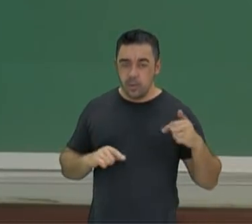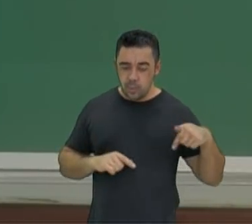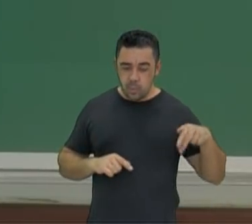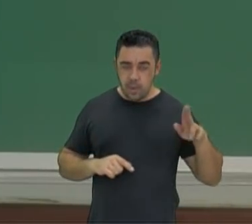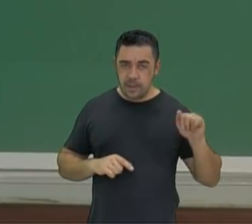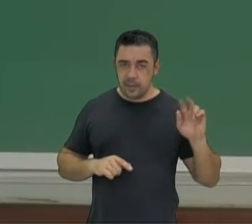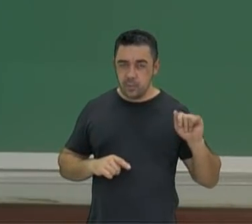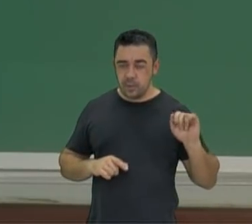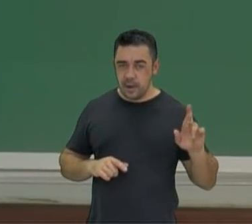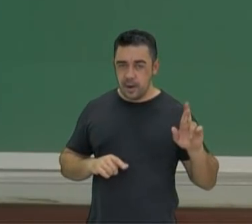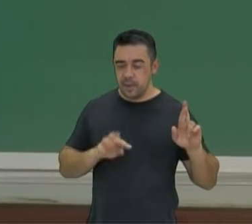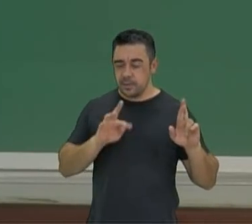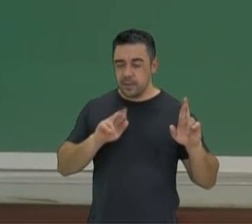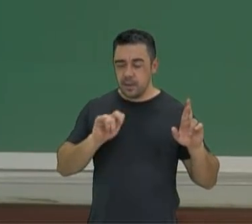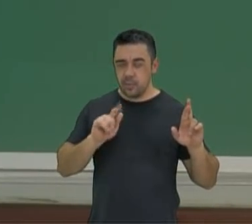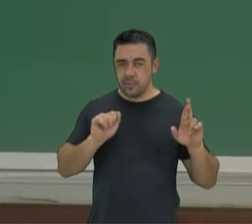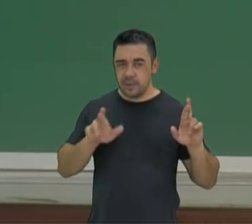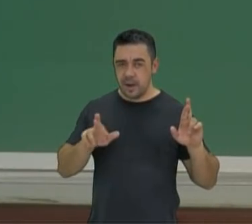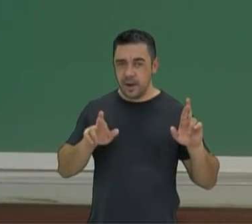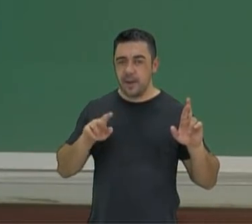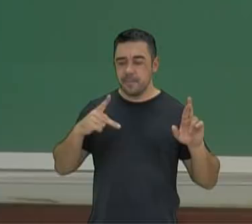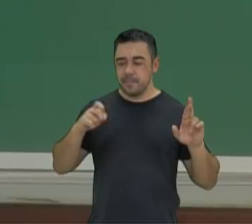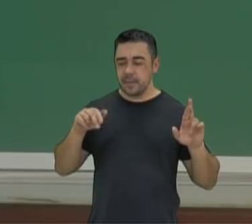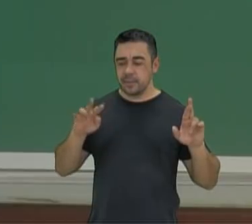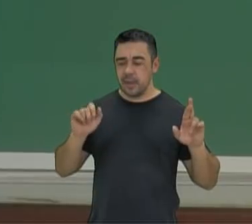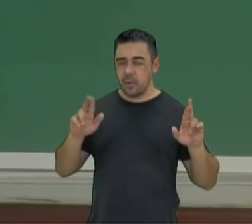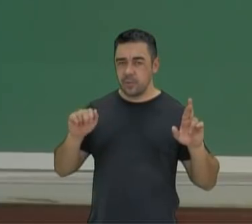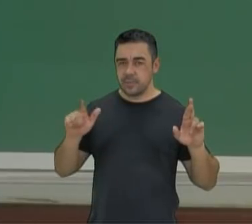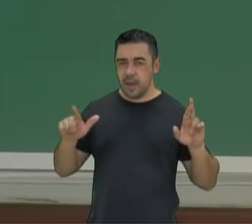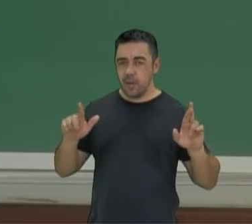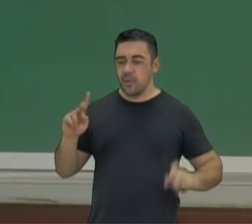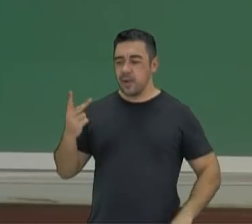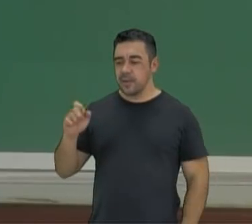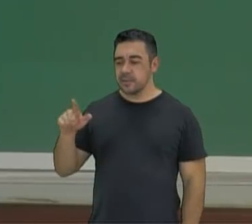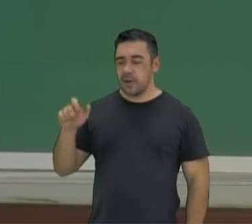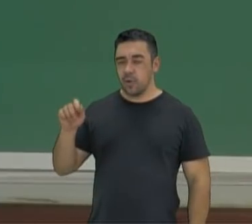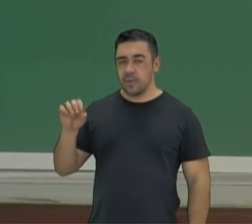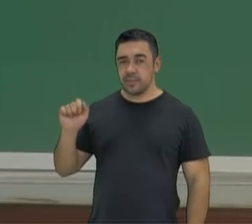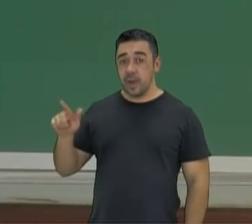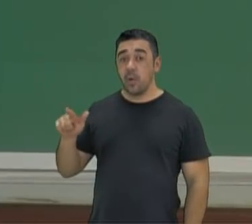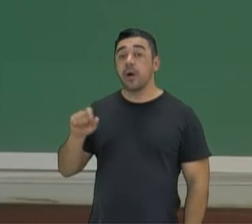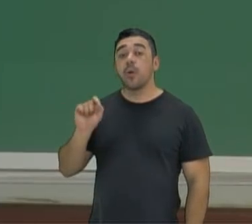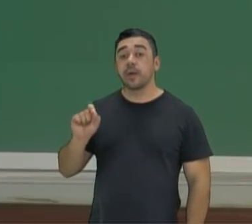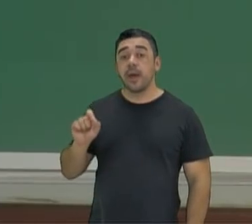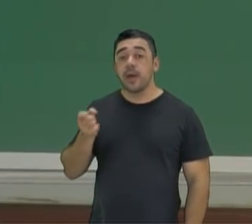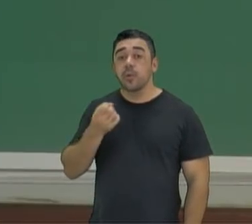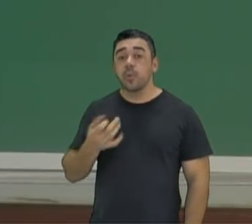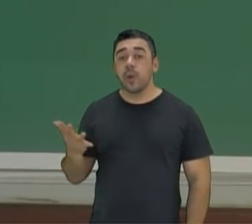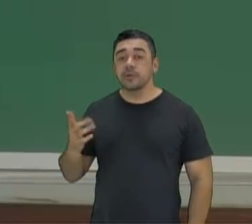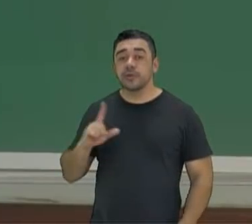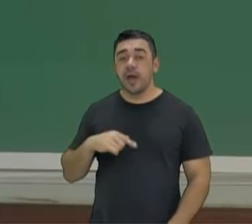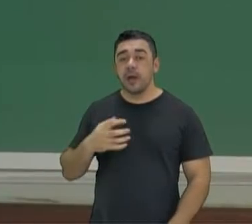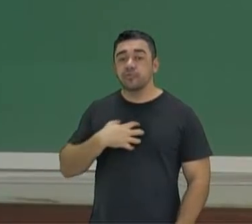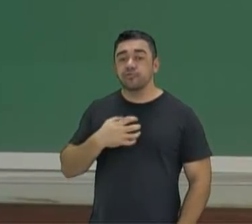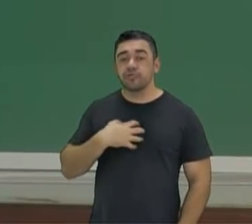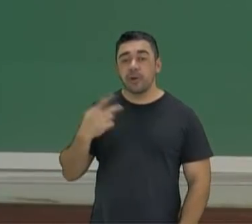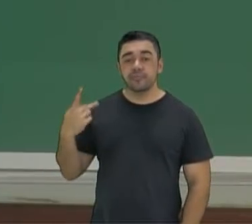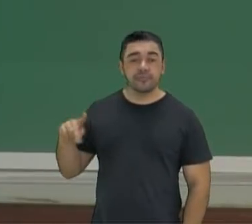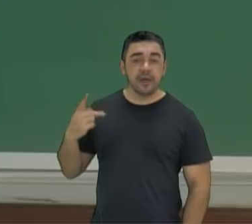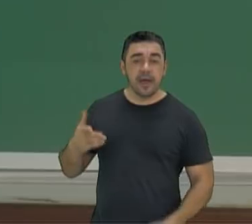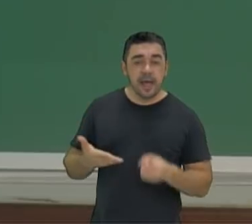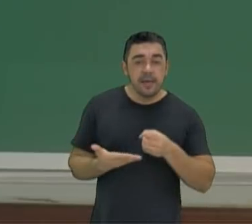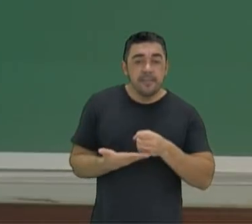quadrangular, triangular, pentagonal e hexagonal. Porque isso aqui é o quê? É o formato do polígono da